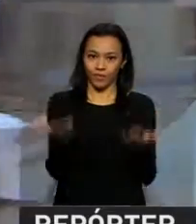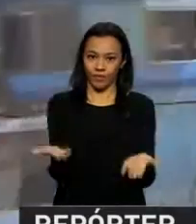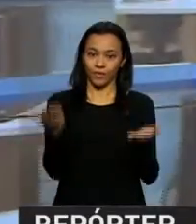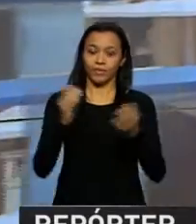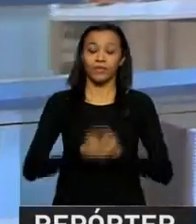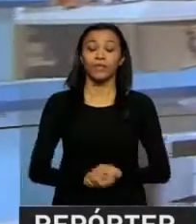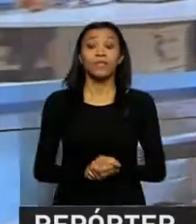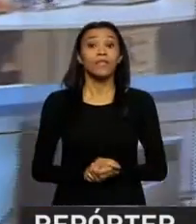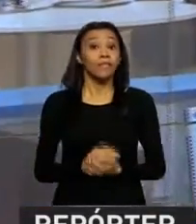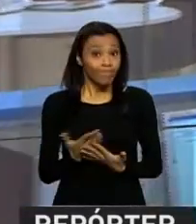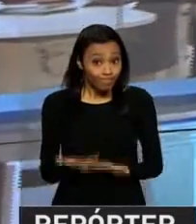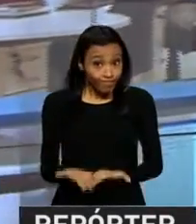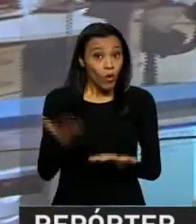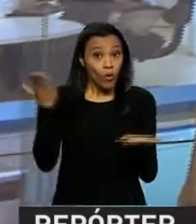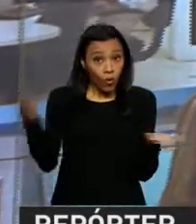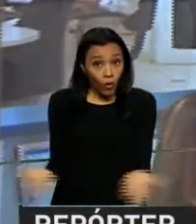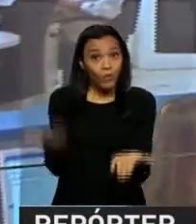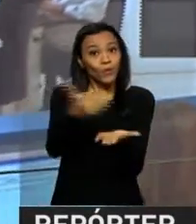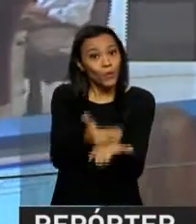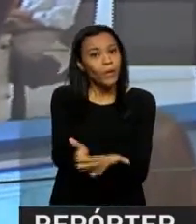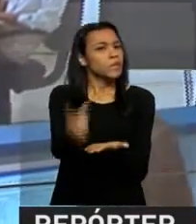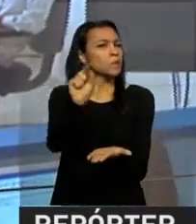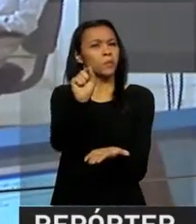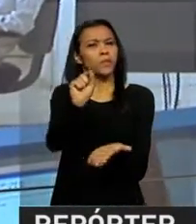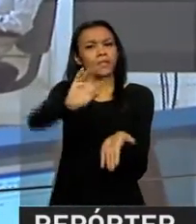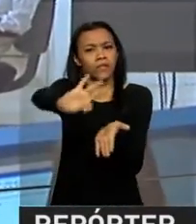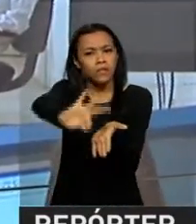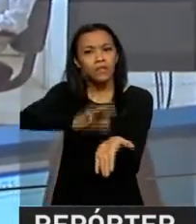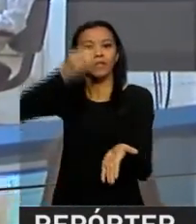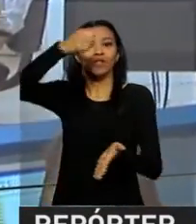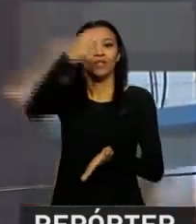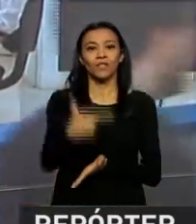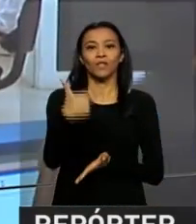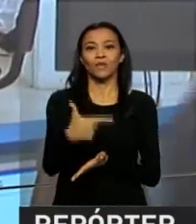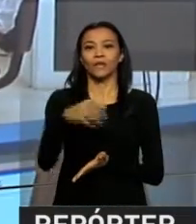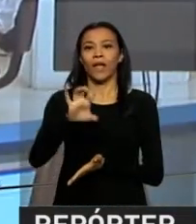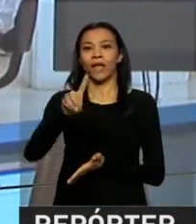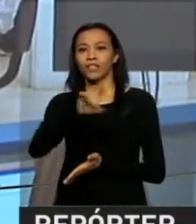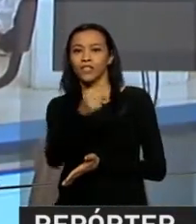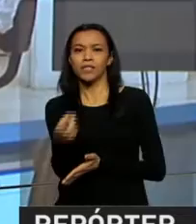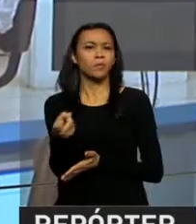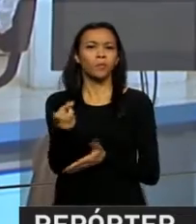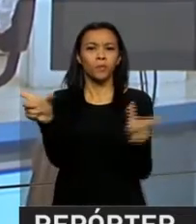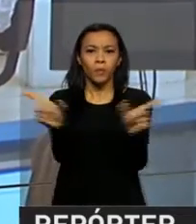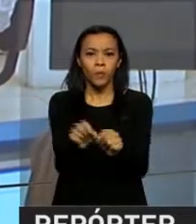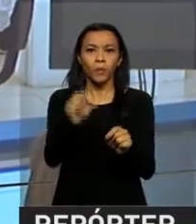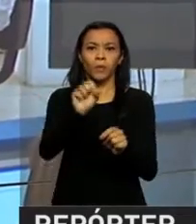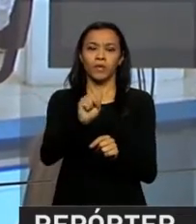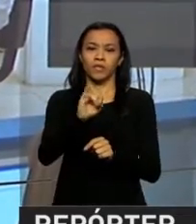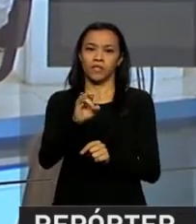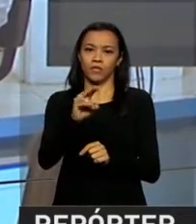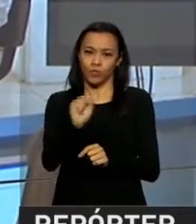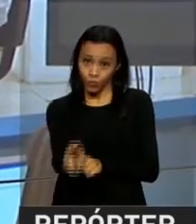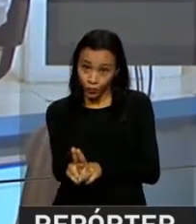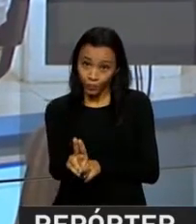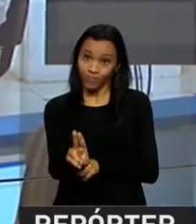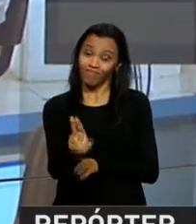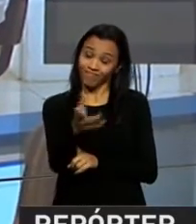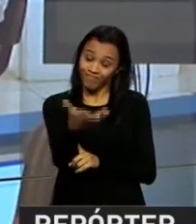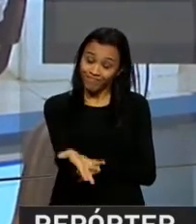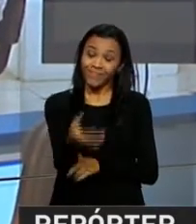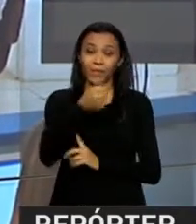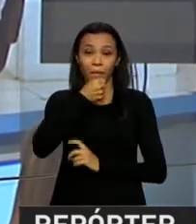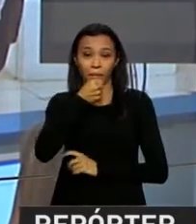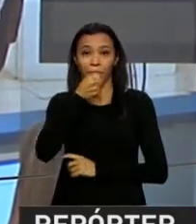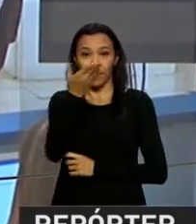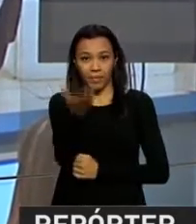do Planalto. E começam hoje as inscrições para a segunda edição do SISU, o Sistema de Seleção Unificada. Daniela Almeida